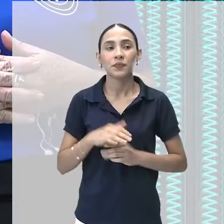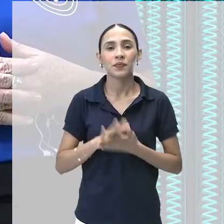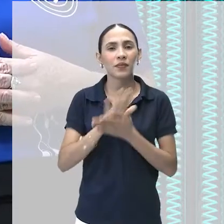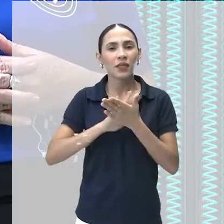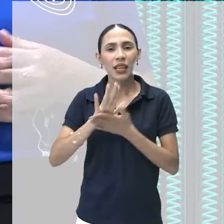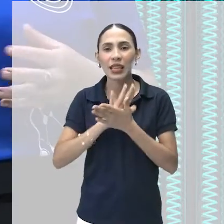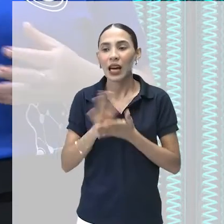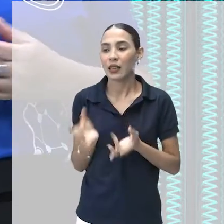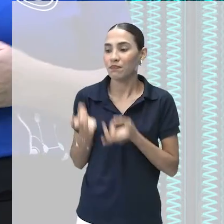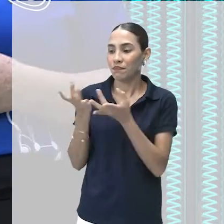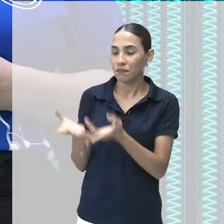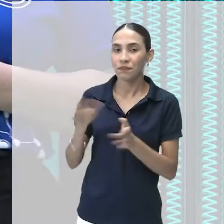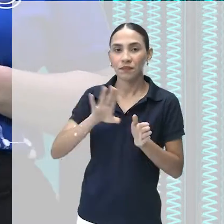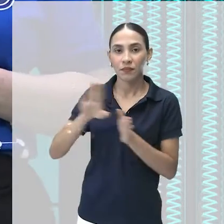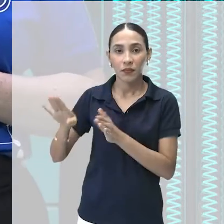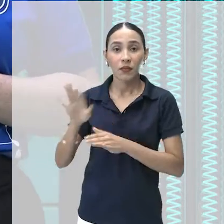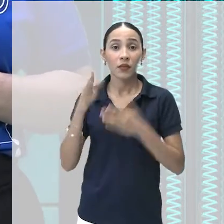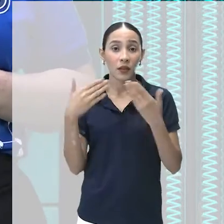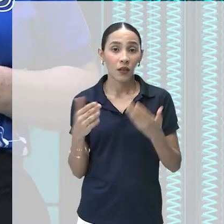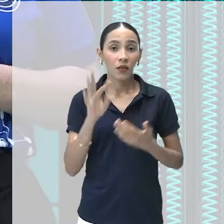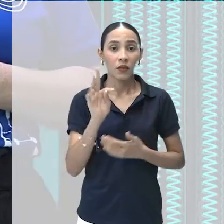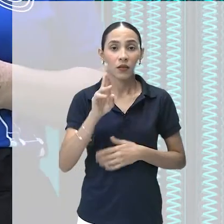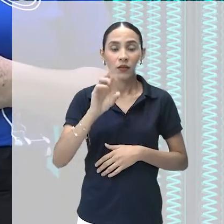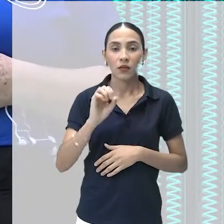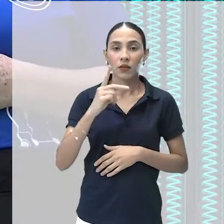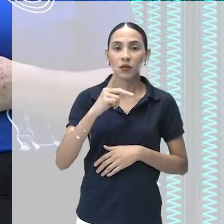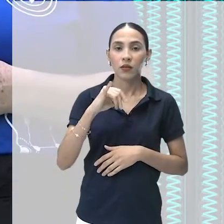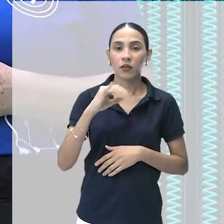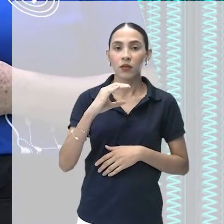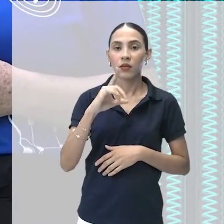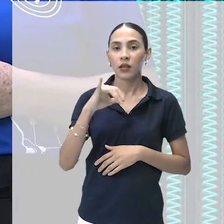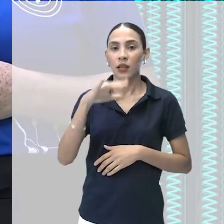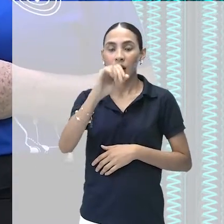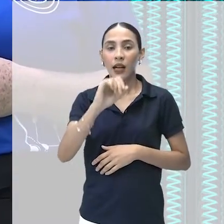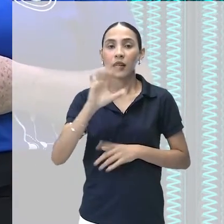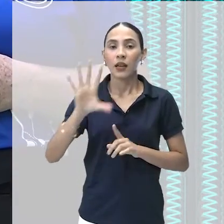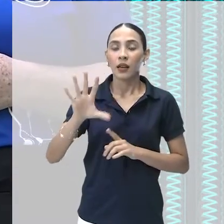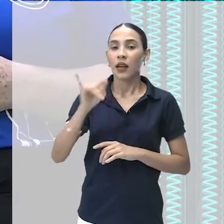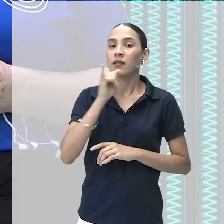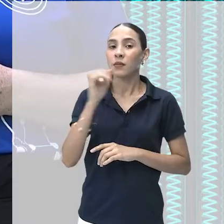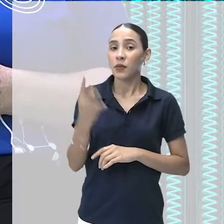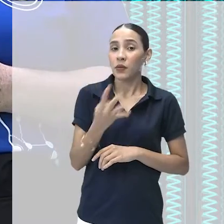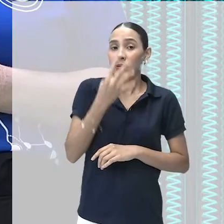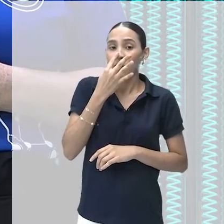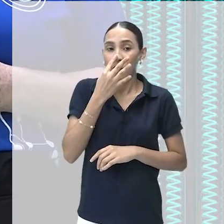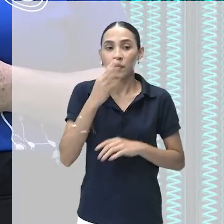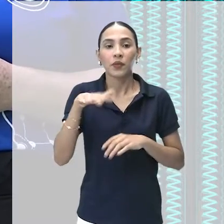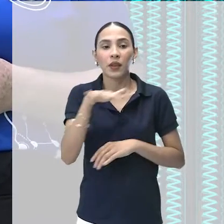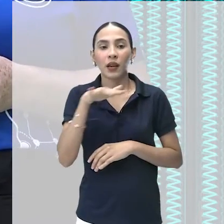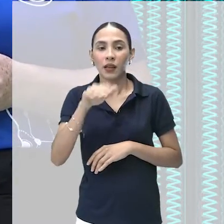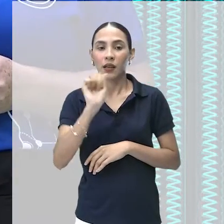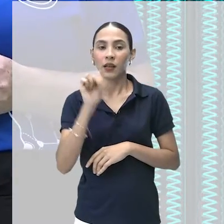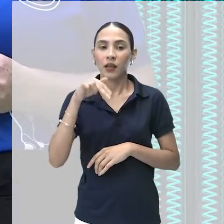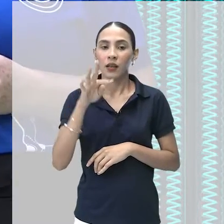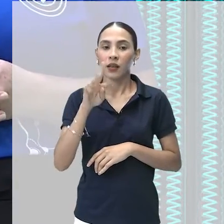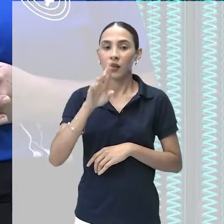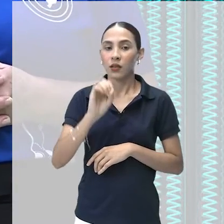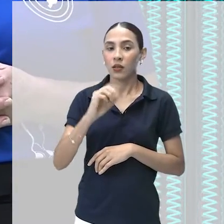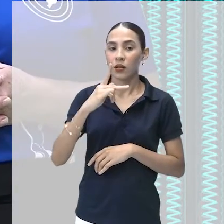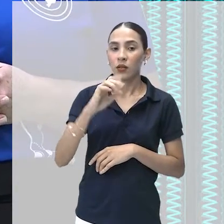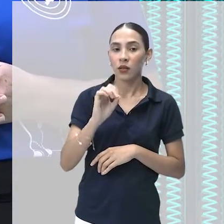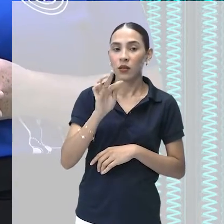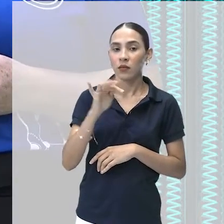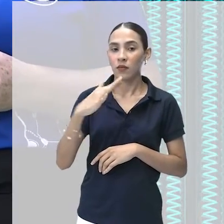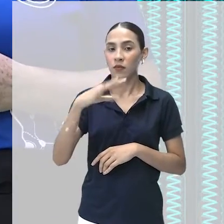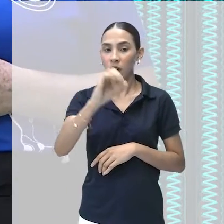se descarta. Então, a Tropicália se inspirou na ideia do Manifesto Antropofágico de Oswald de Andrade, que propunha